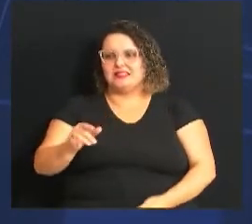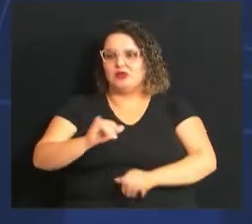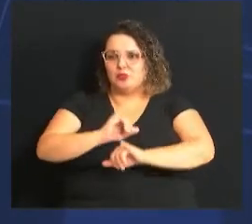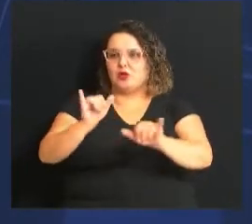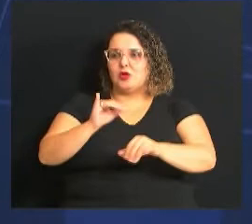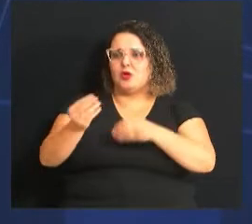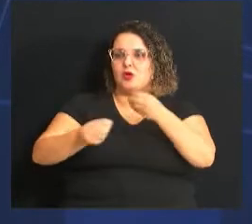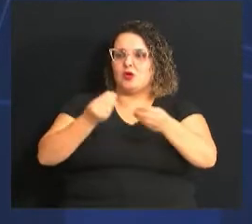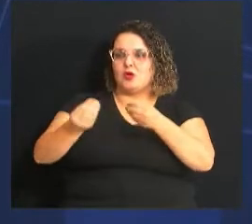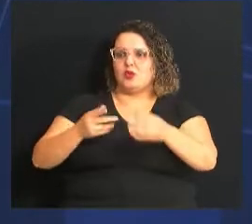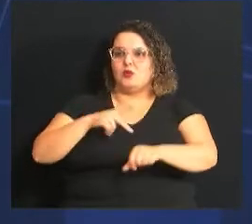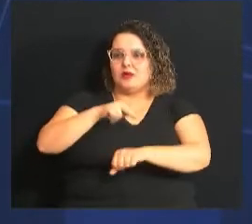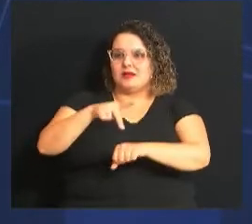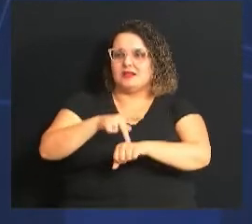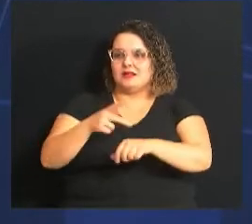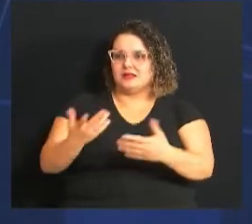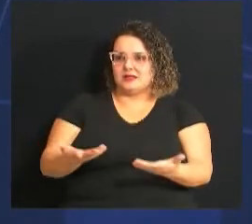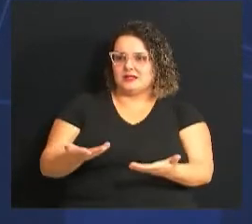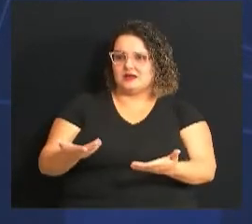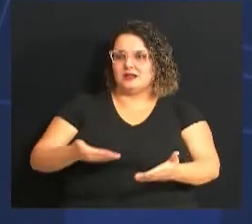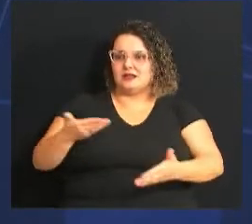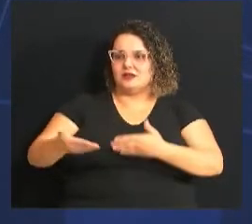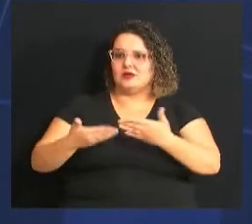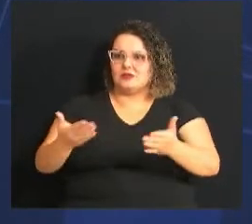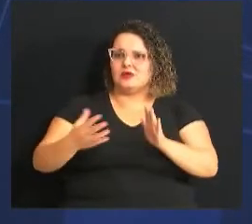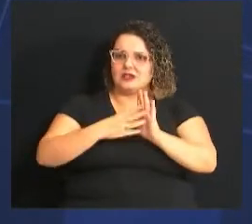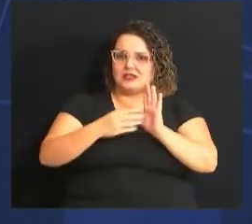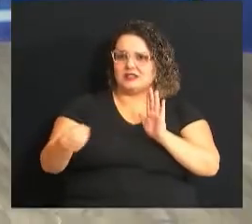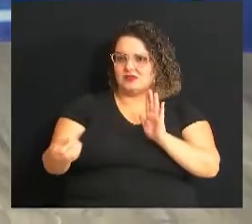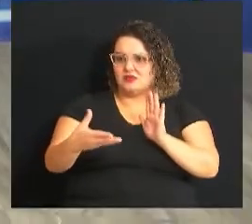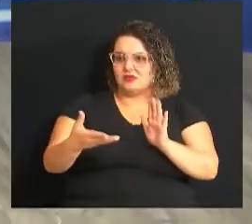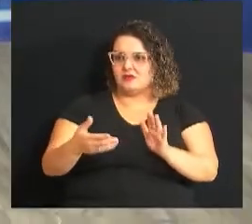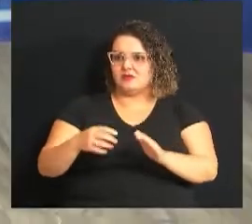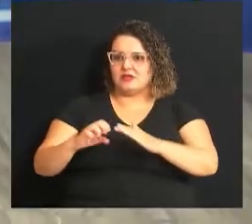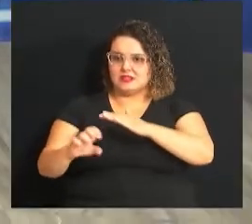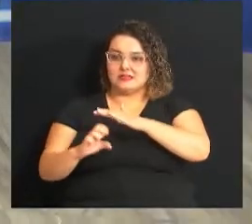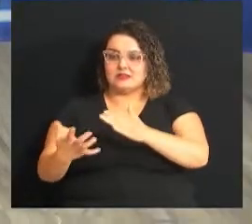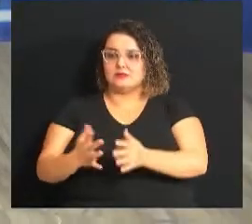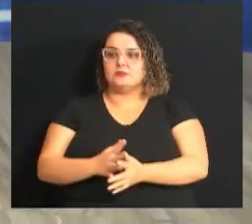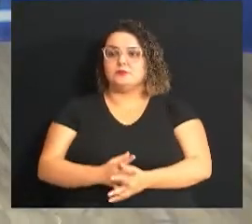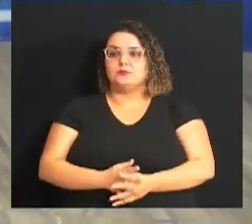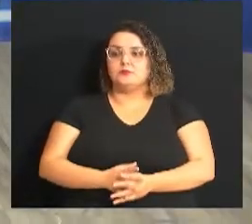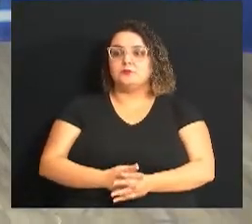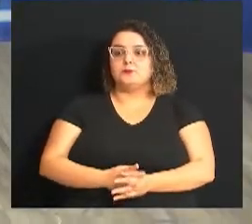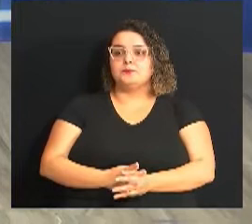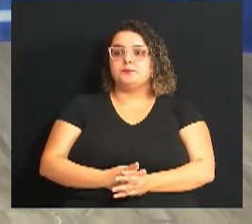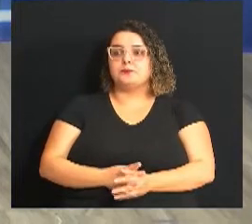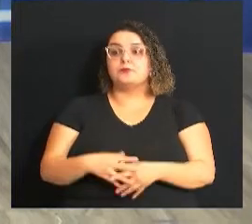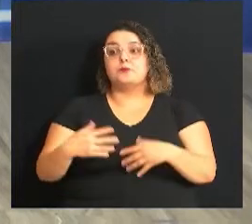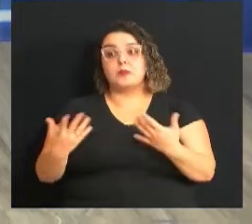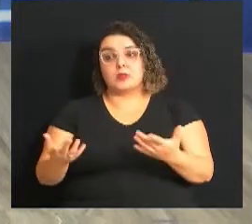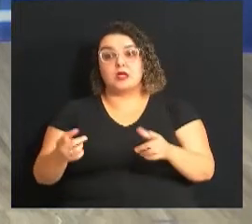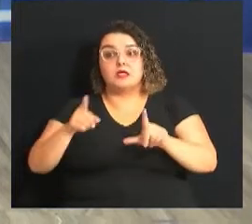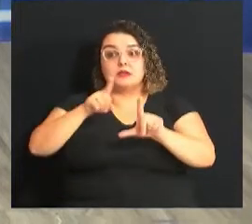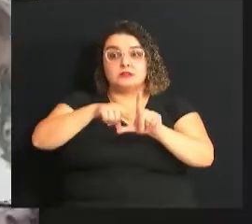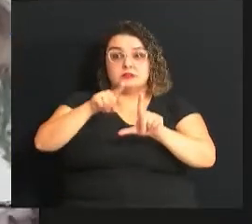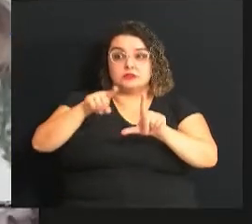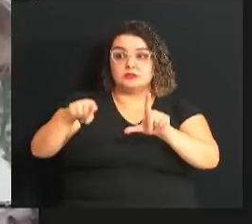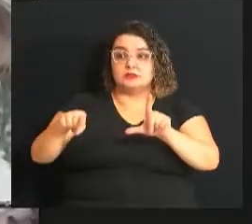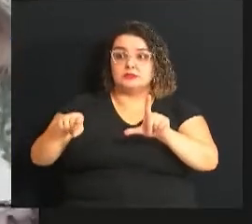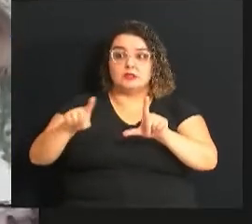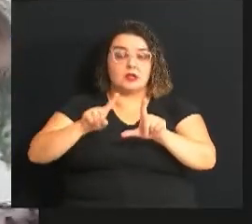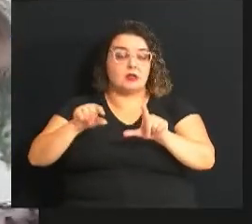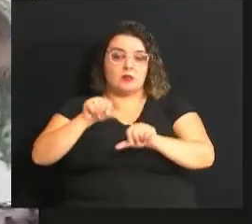esses países estão lidando com este novo modelo, as empresas? A princípio, estatisticamente, não, porque isso